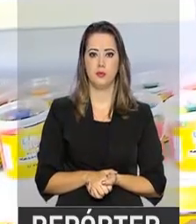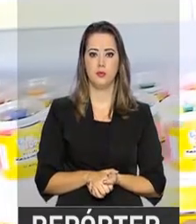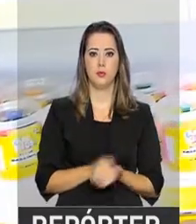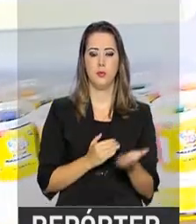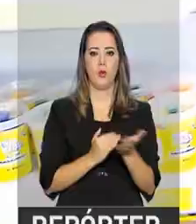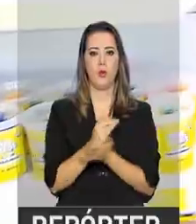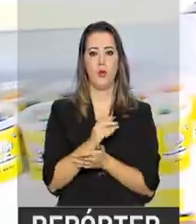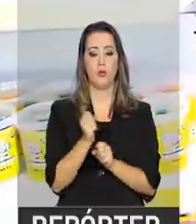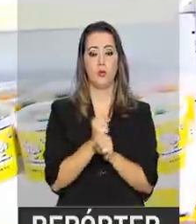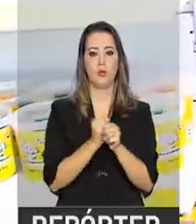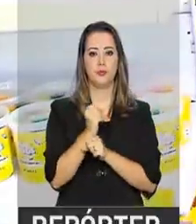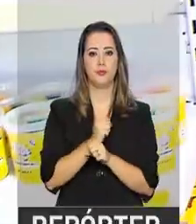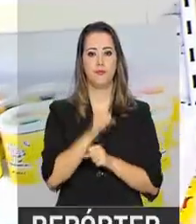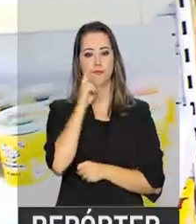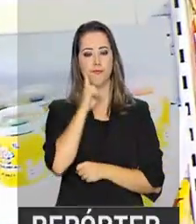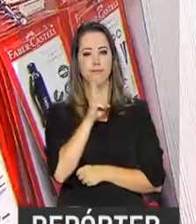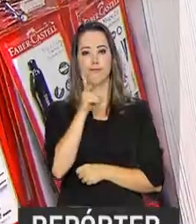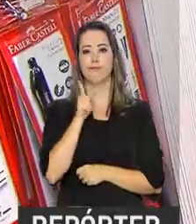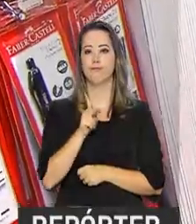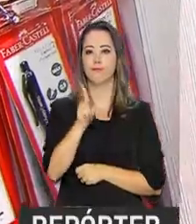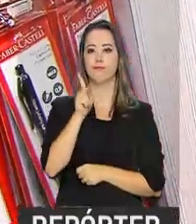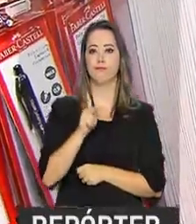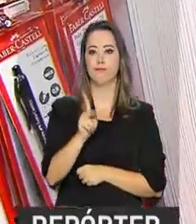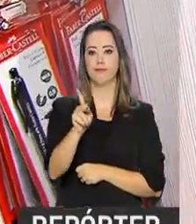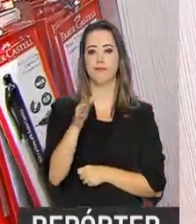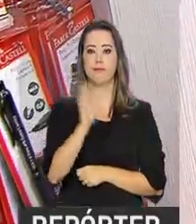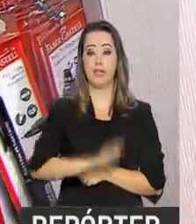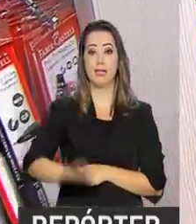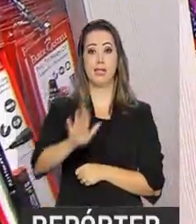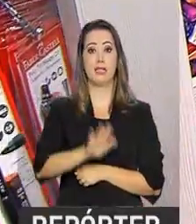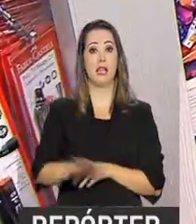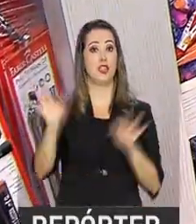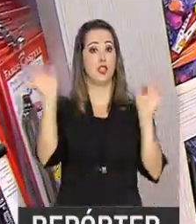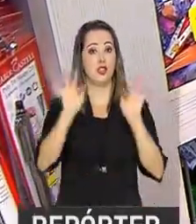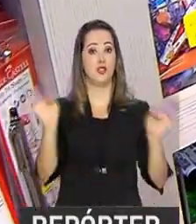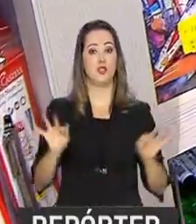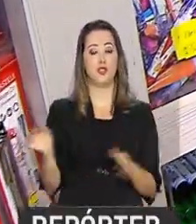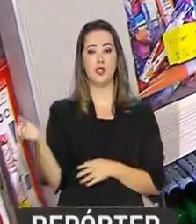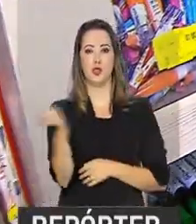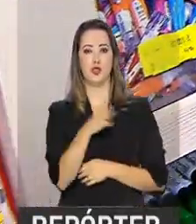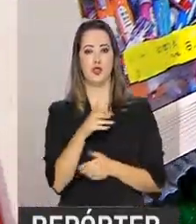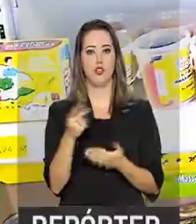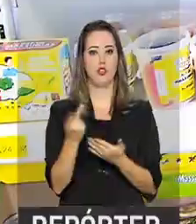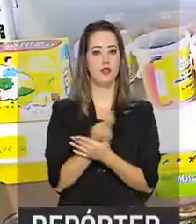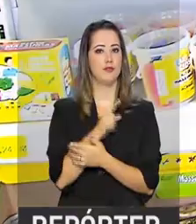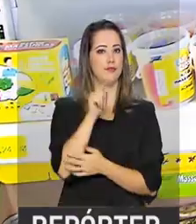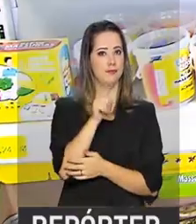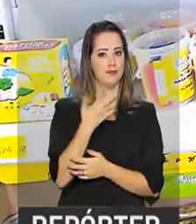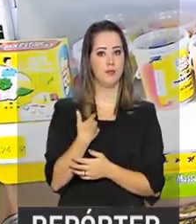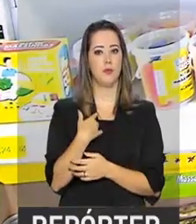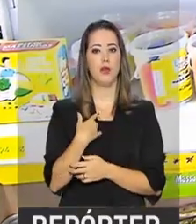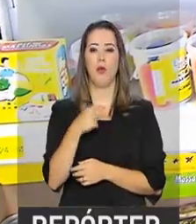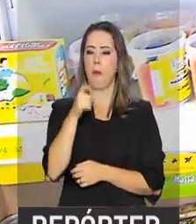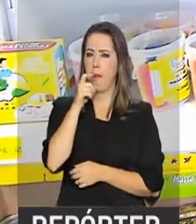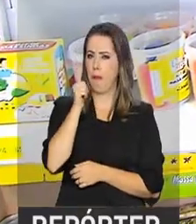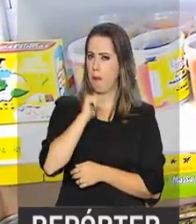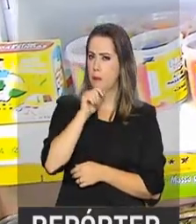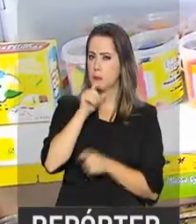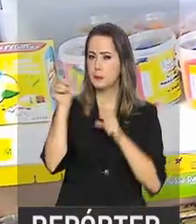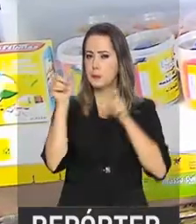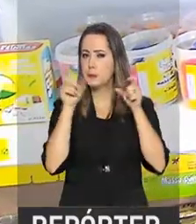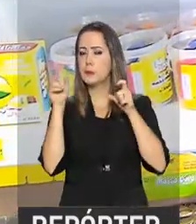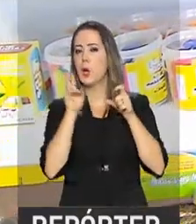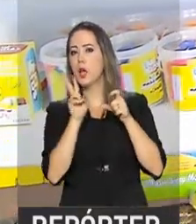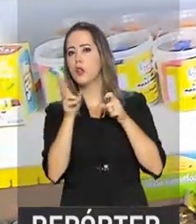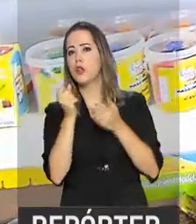início do ano esta cena fica comum crianças animadas com as novidades nas papelarias e pais atentos na compra do material